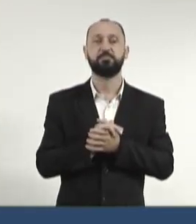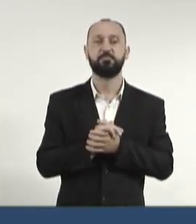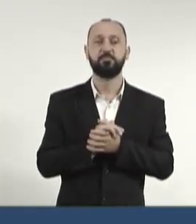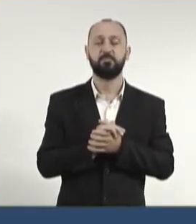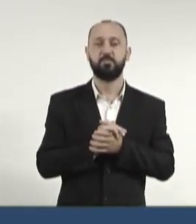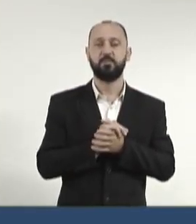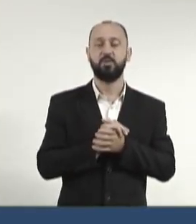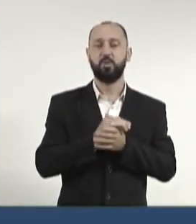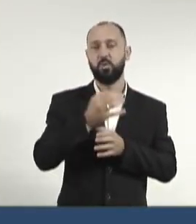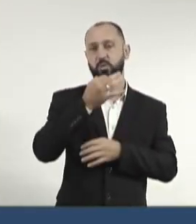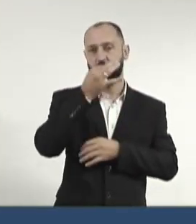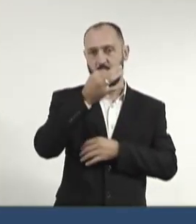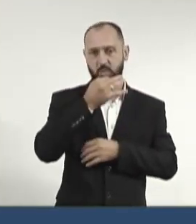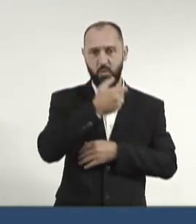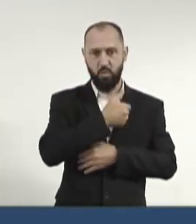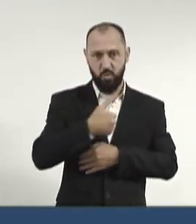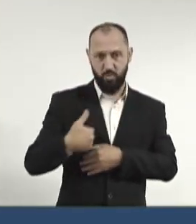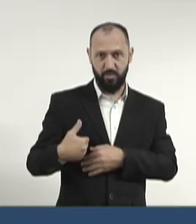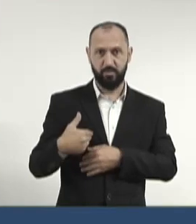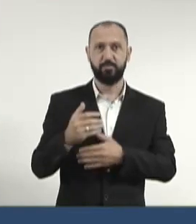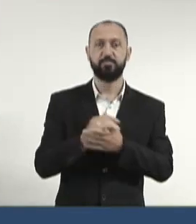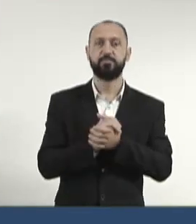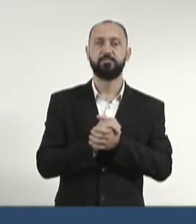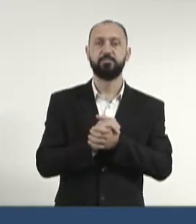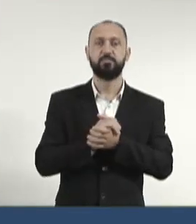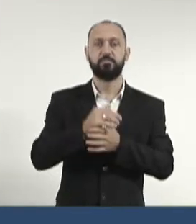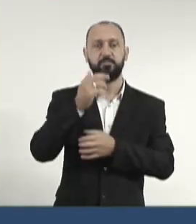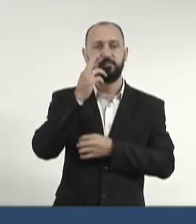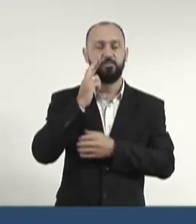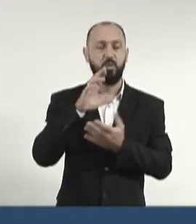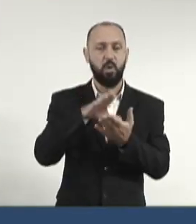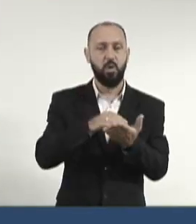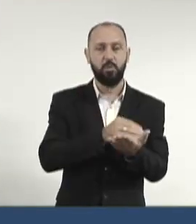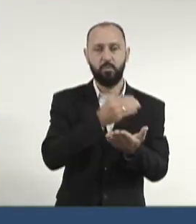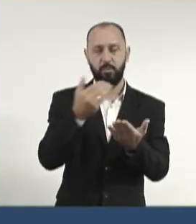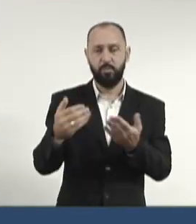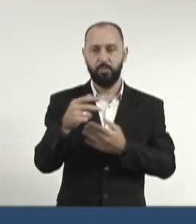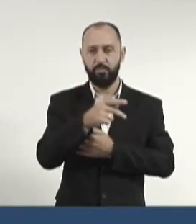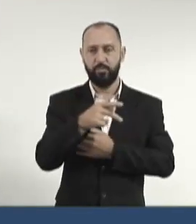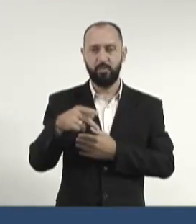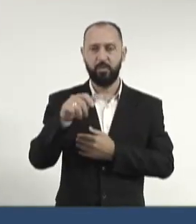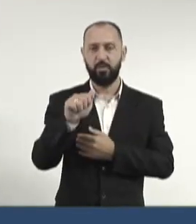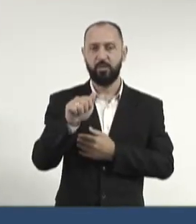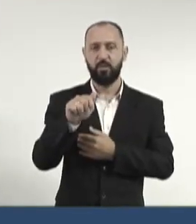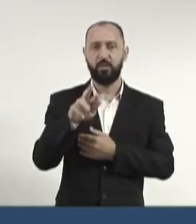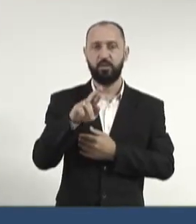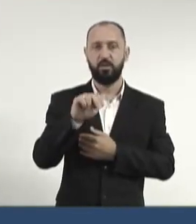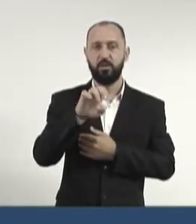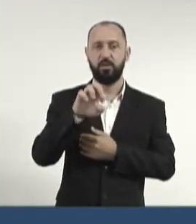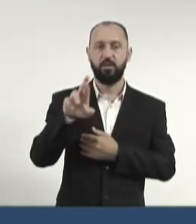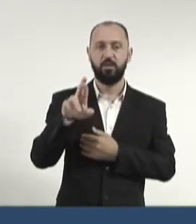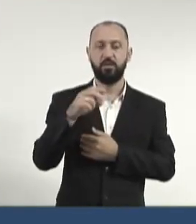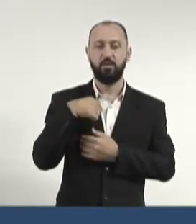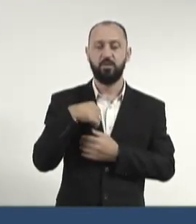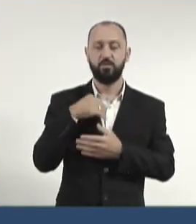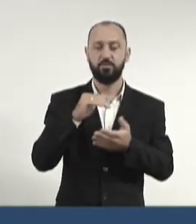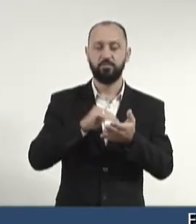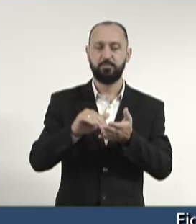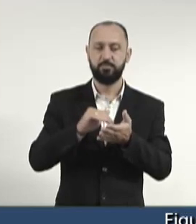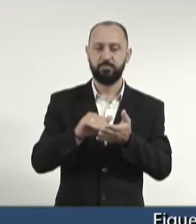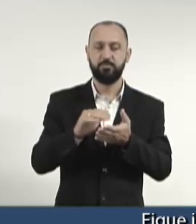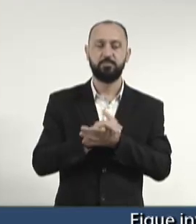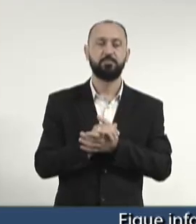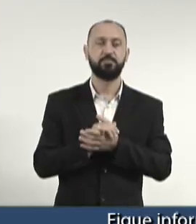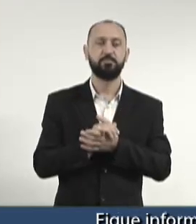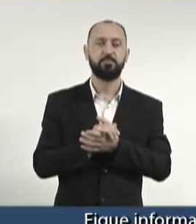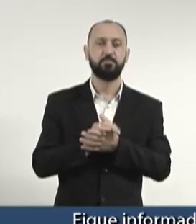Uma indicação também ao governador Eduardo Riedel, com cópia ao presidente da Agraer e ao secretário executivo Humberto